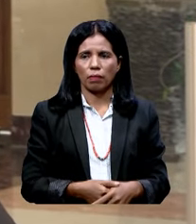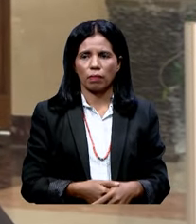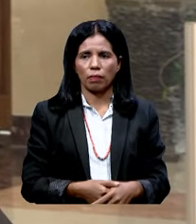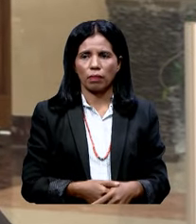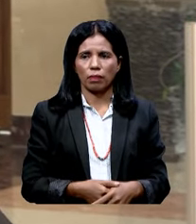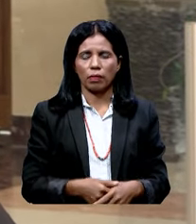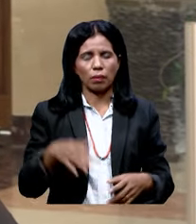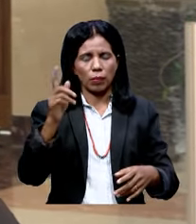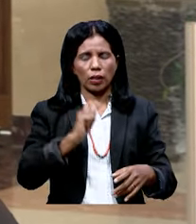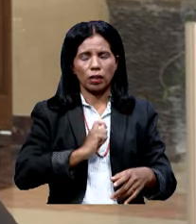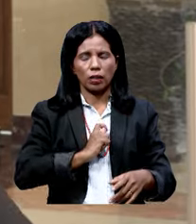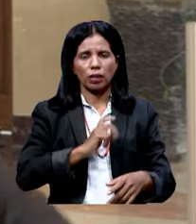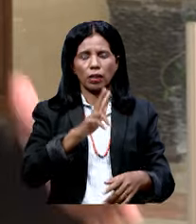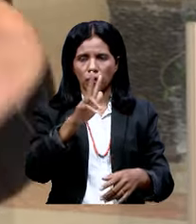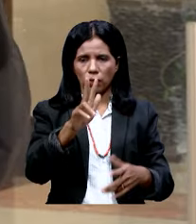batas tolo nem